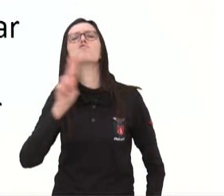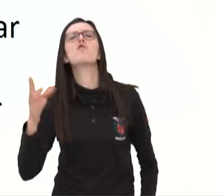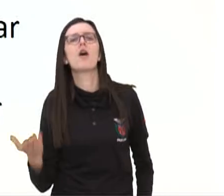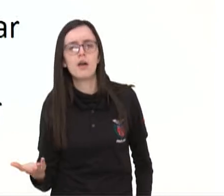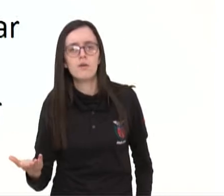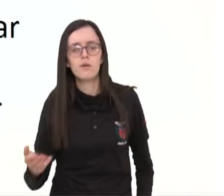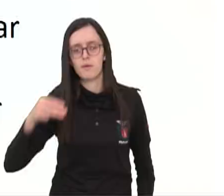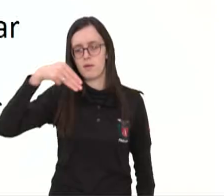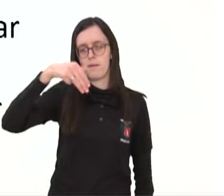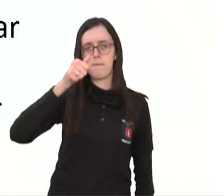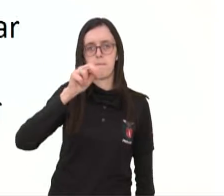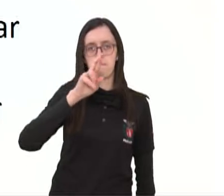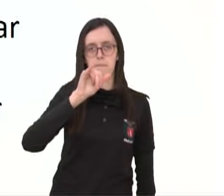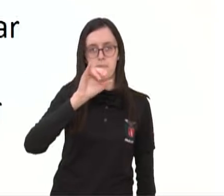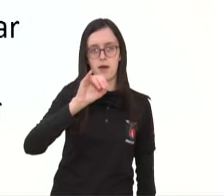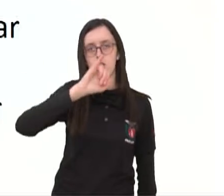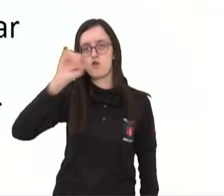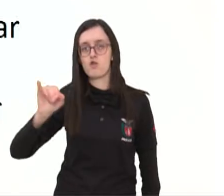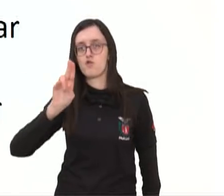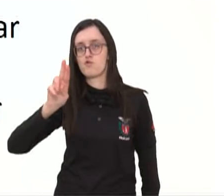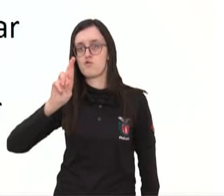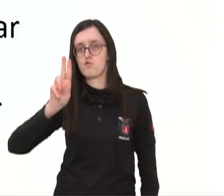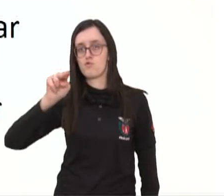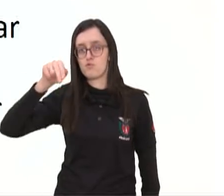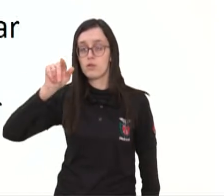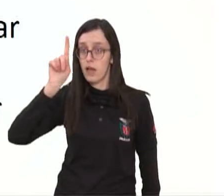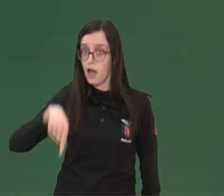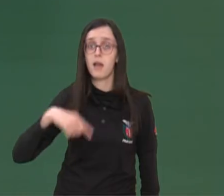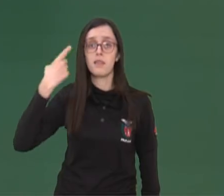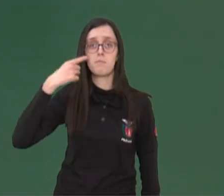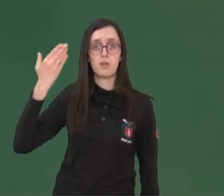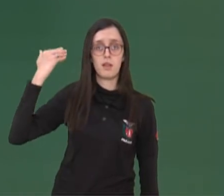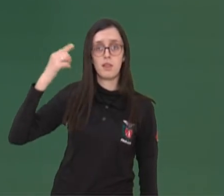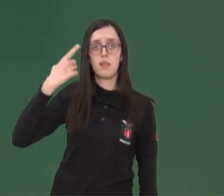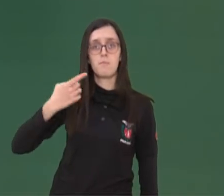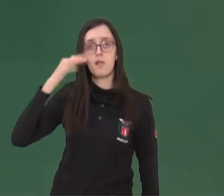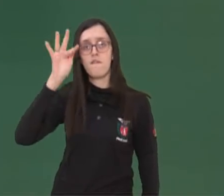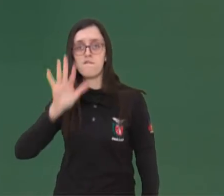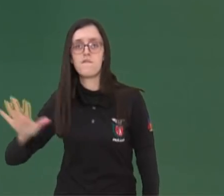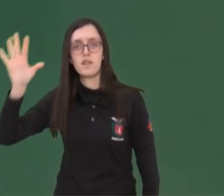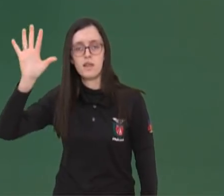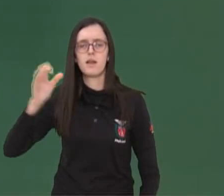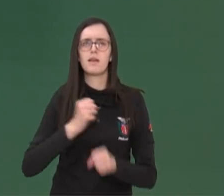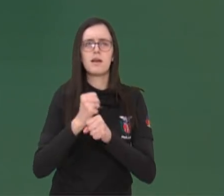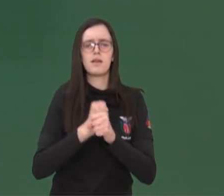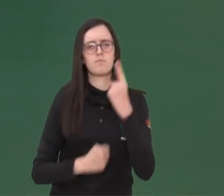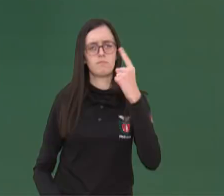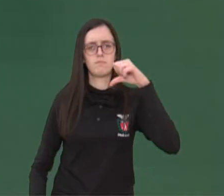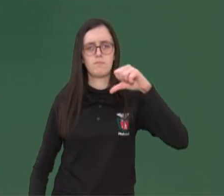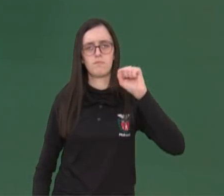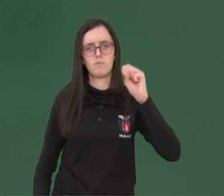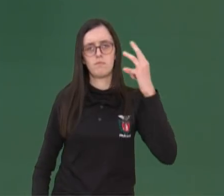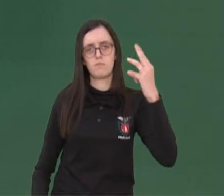chamado Mário Juruna, que foi deputado no Brasil, deputado federal, entre 83